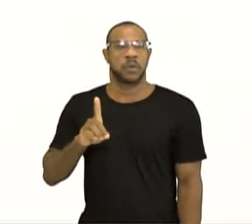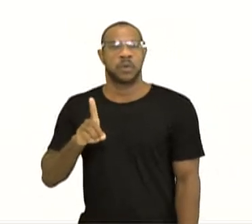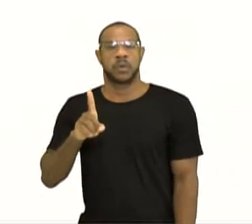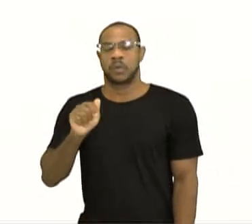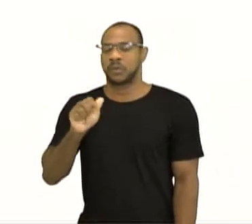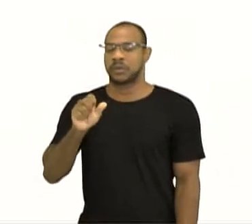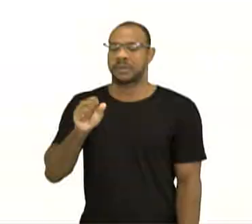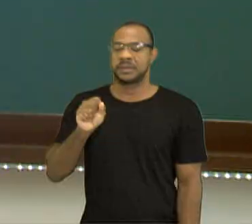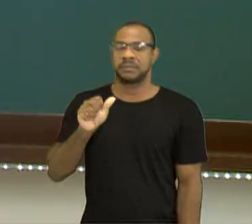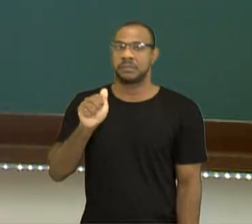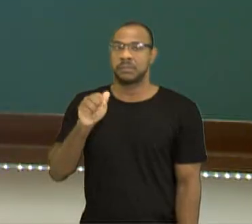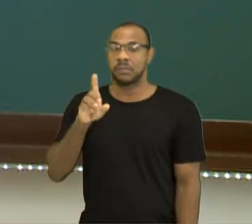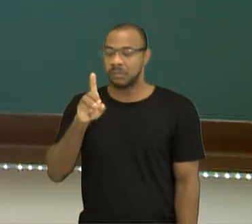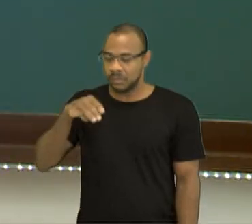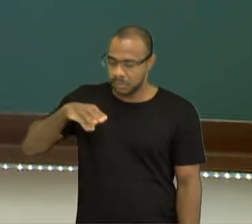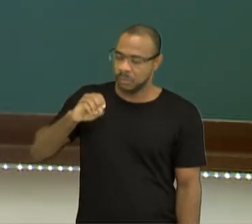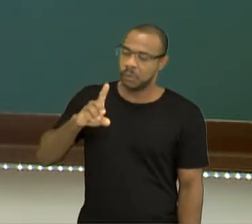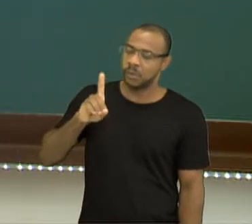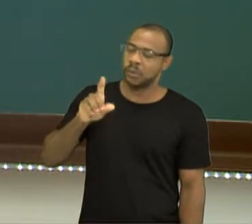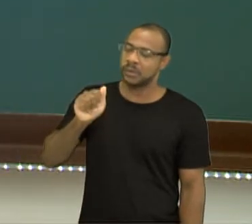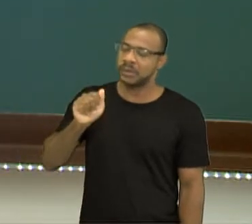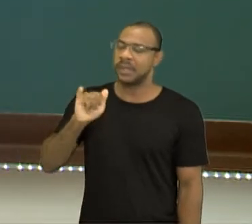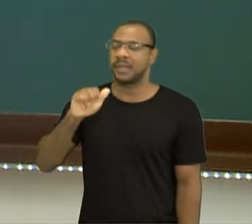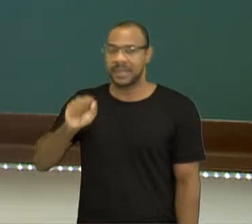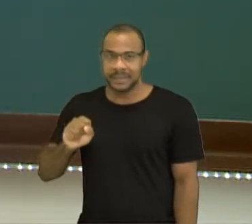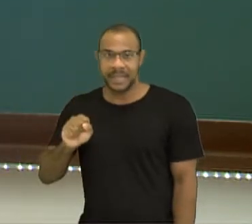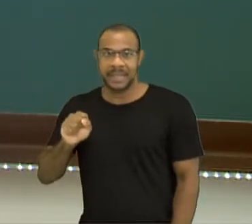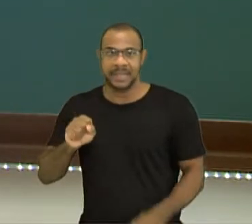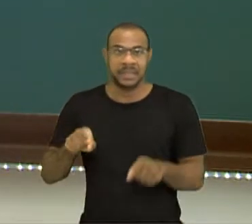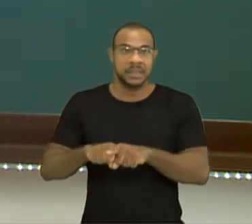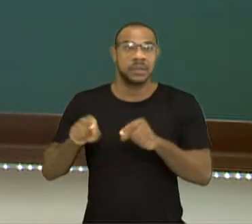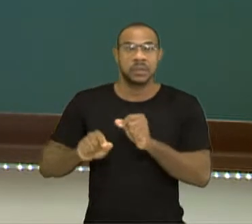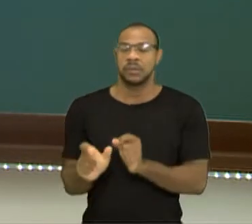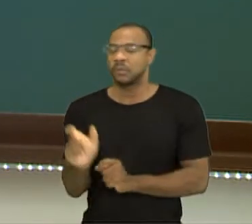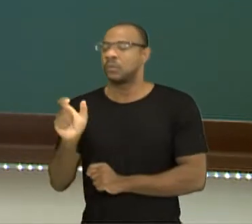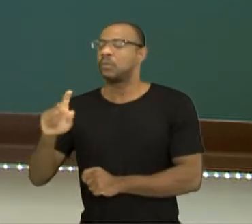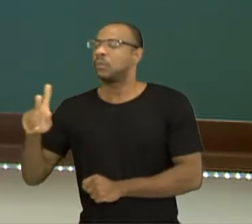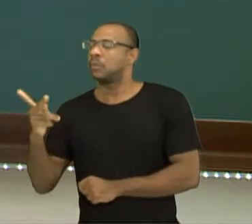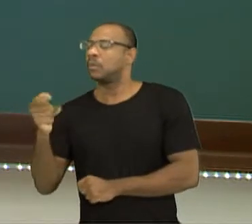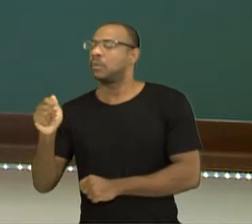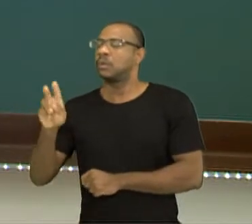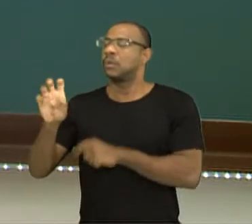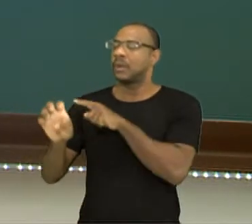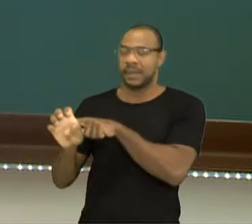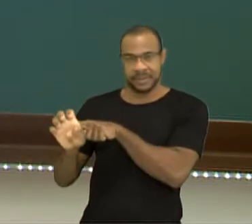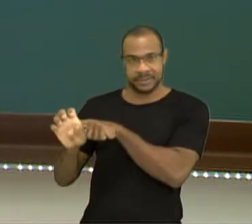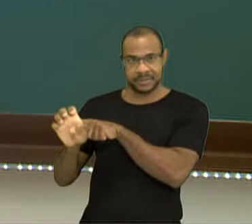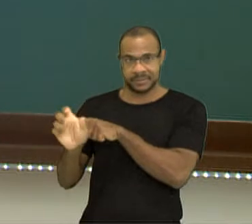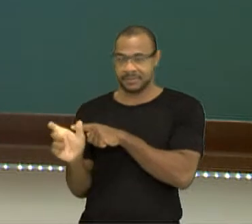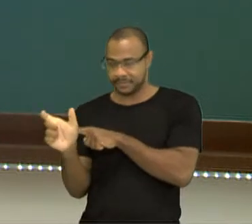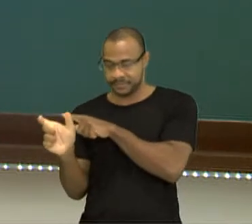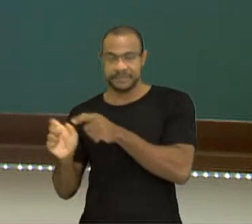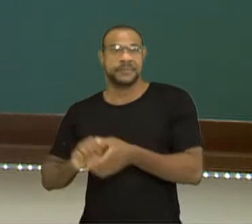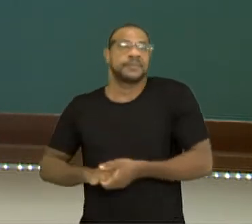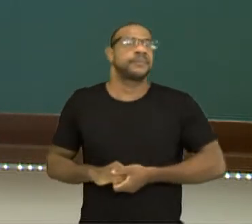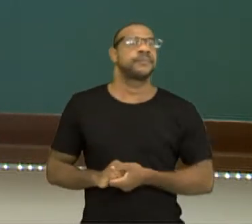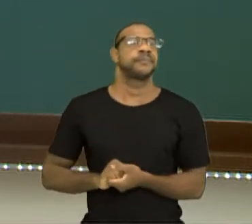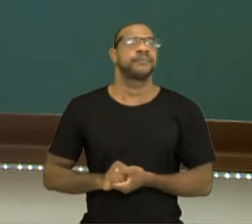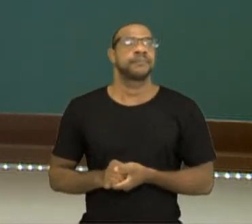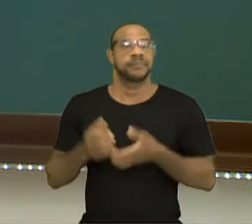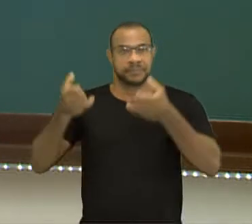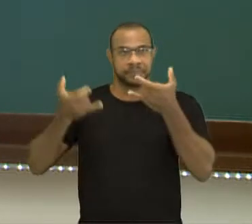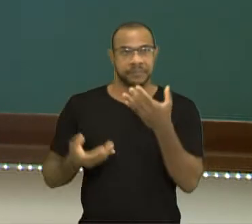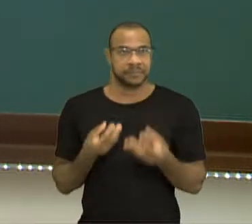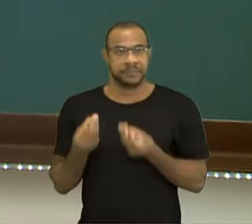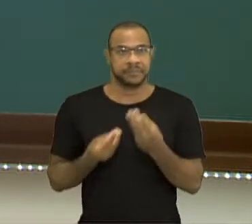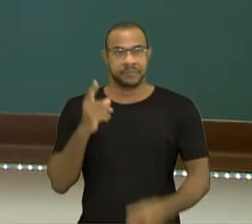verbos modais, daí hoje eu vou acrescentar essa informação aqui para vocês, tá ok? Bora para o nosso reading? Vamos já começar começando,